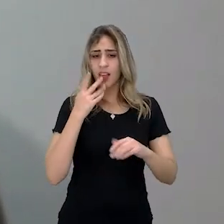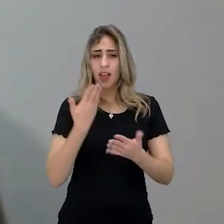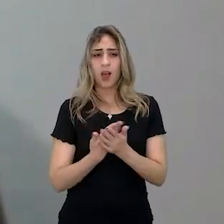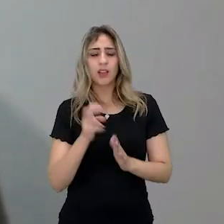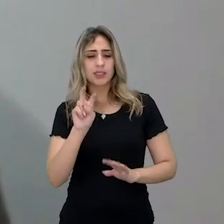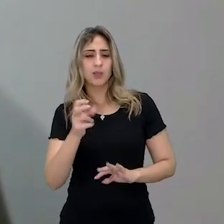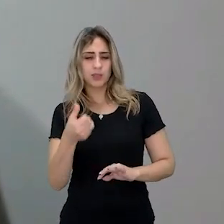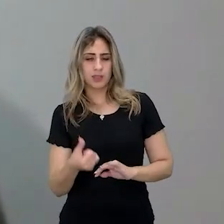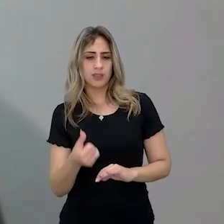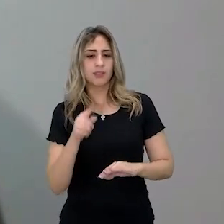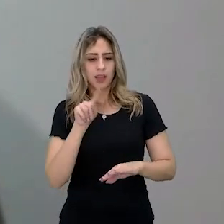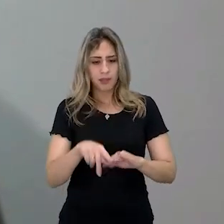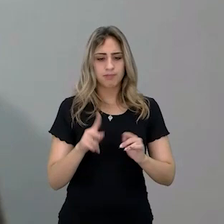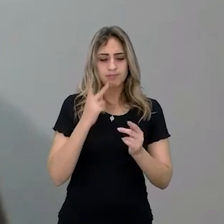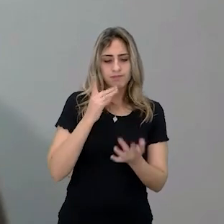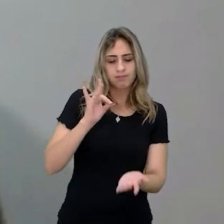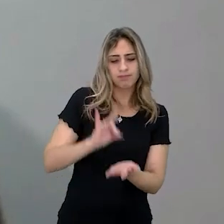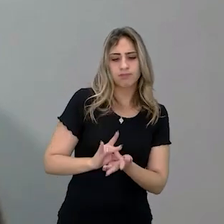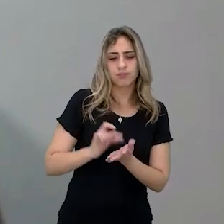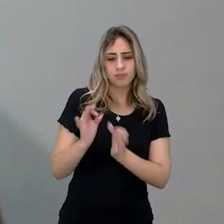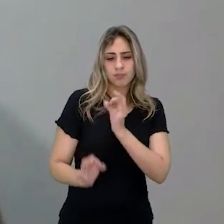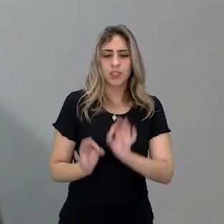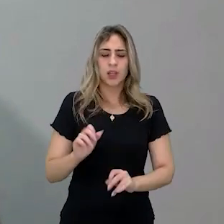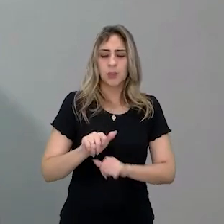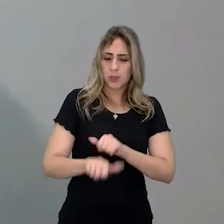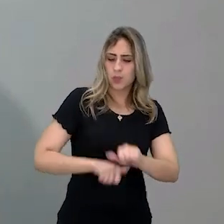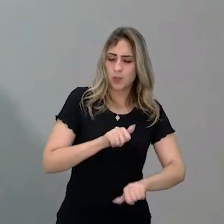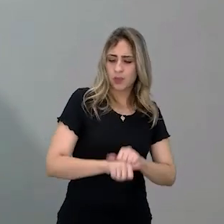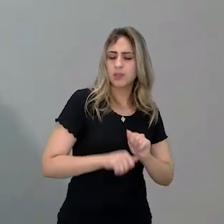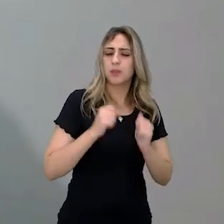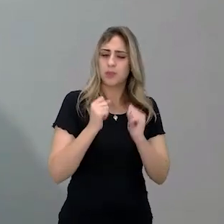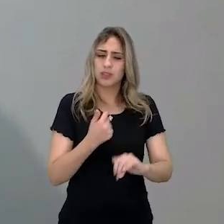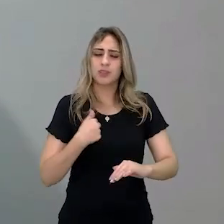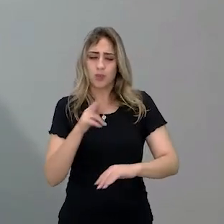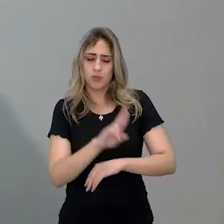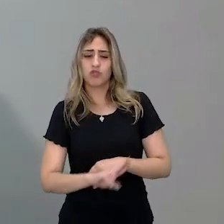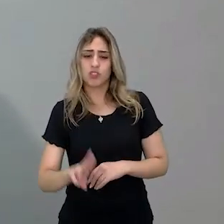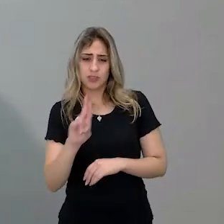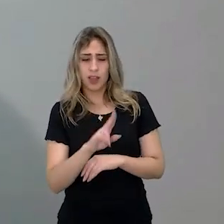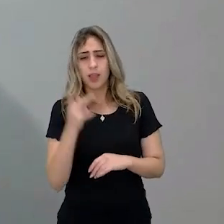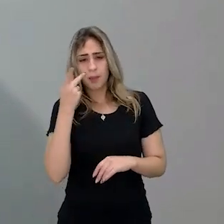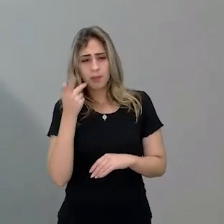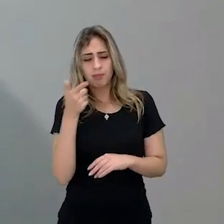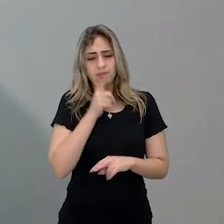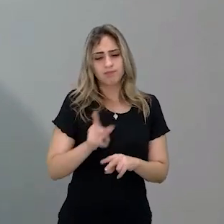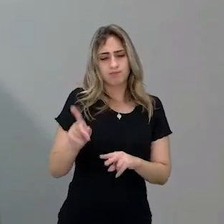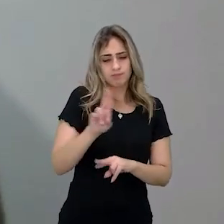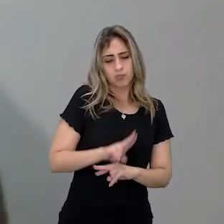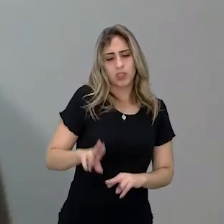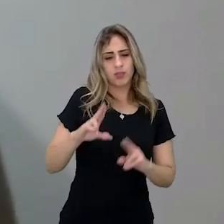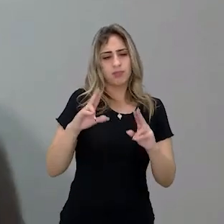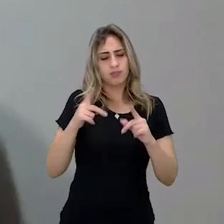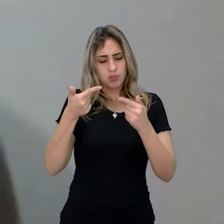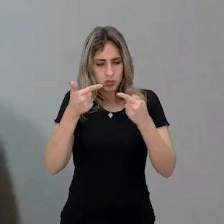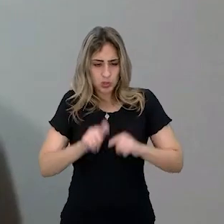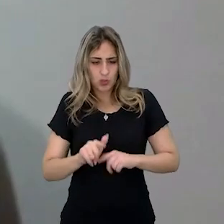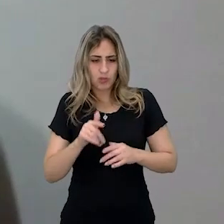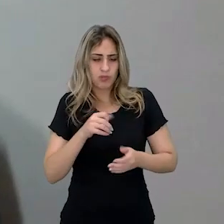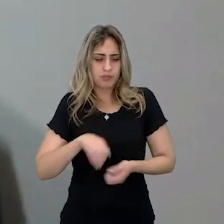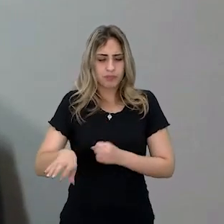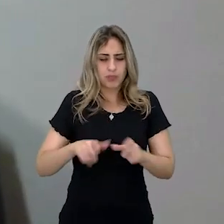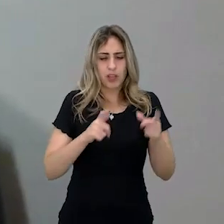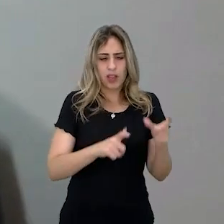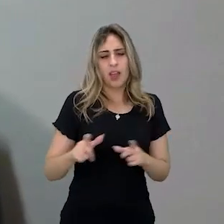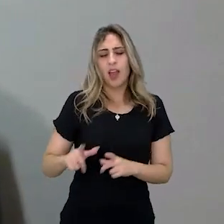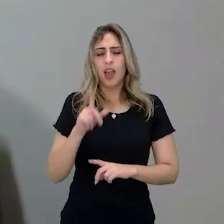5 e 6, que é para justamente sugerir alternativas que poderiam ser utilizadas para a reutilização desses poluentes lançados nas